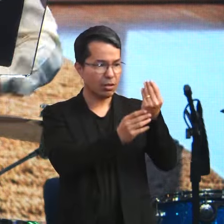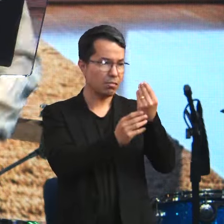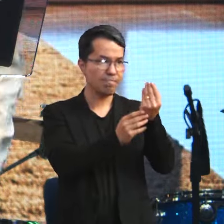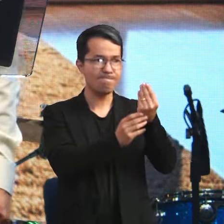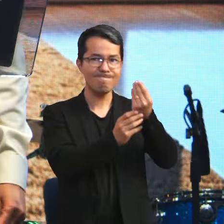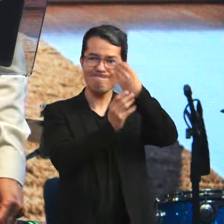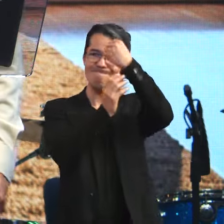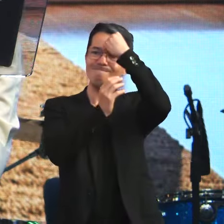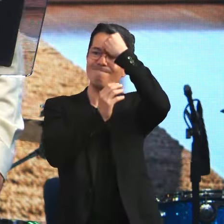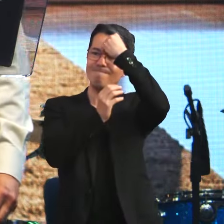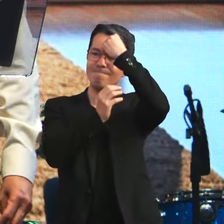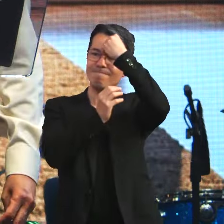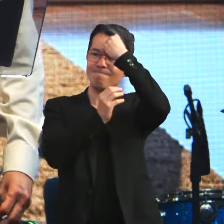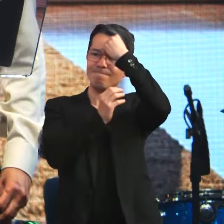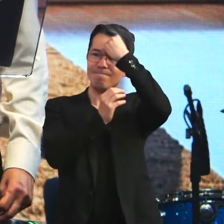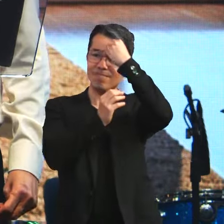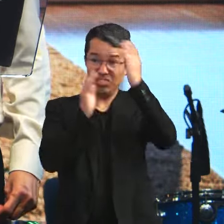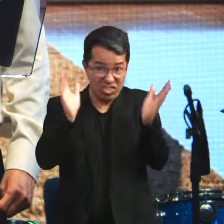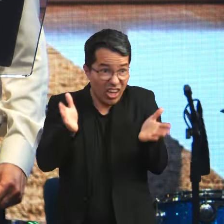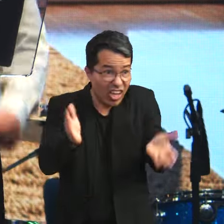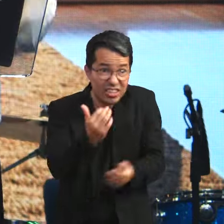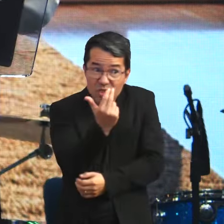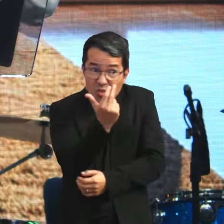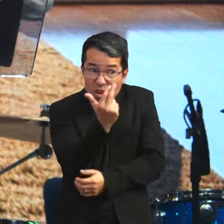transformar em evangelizadores